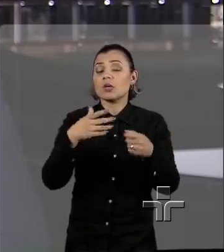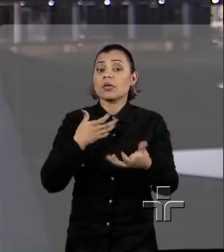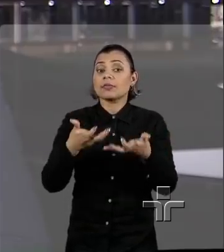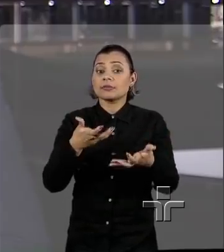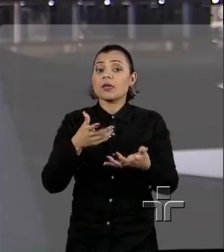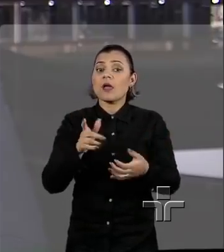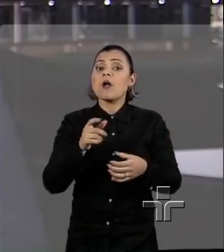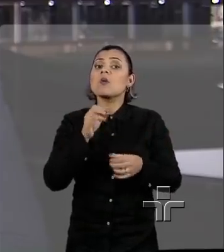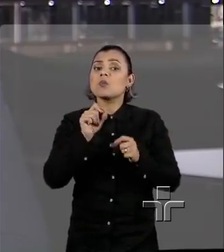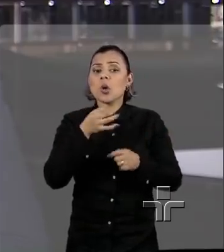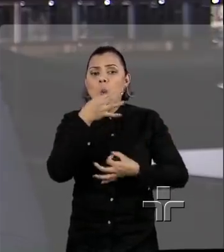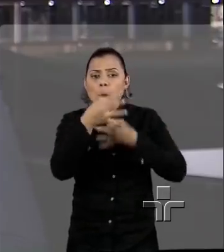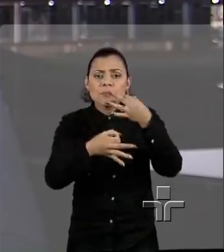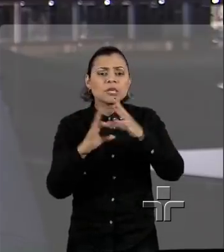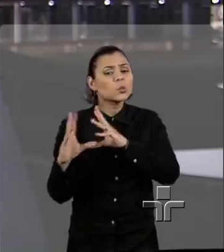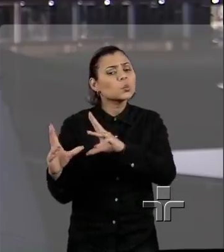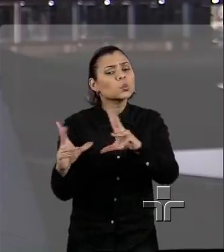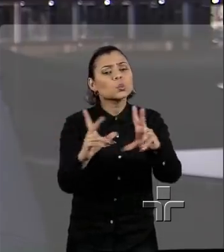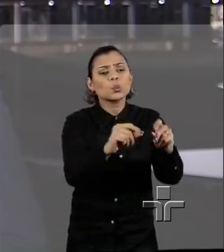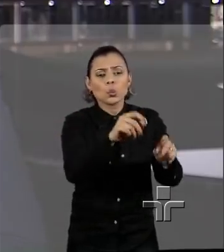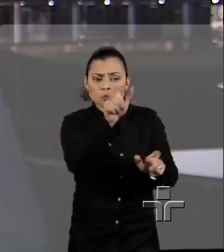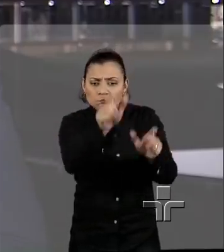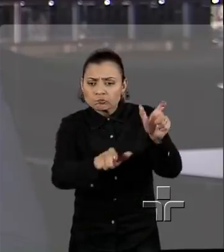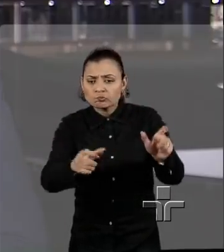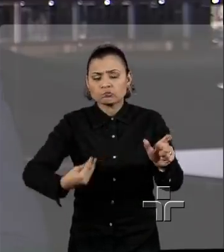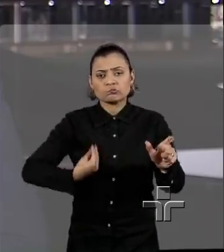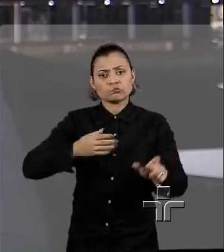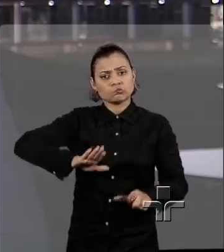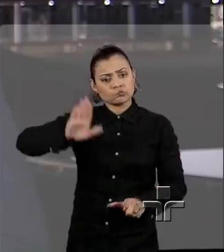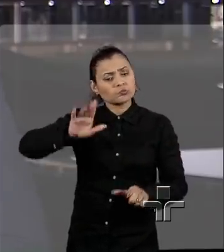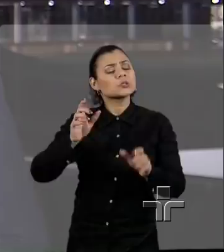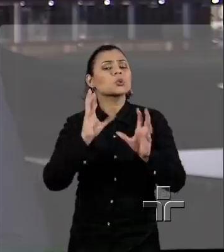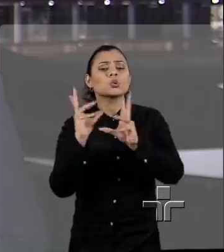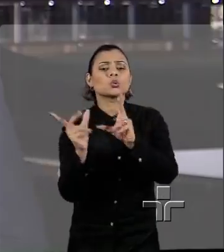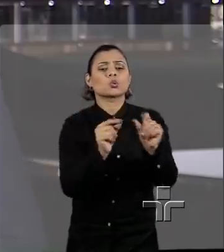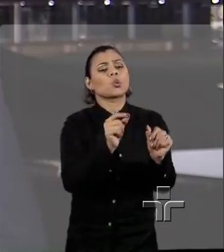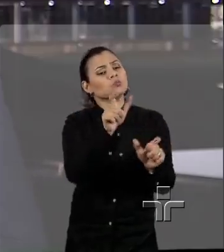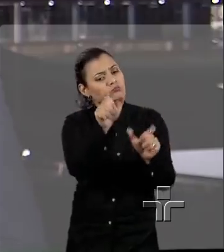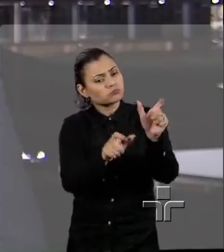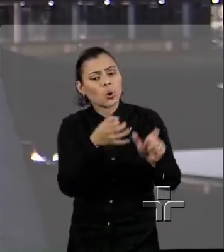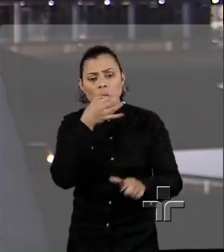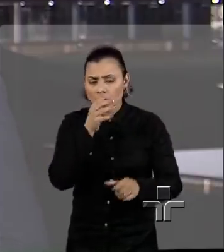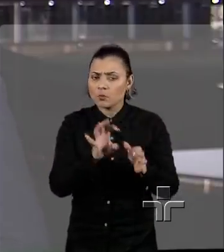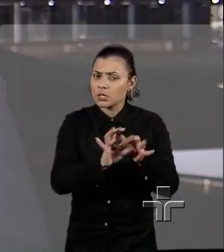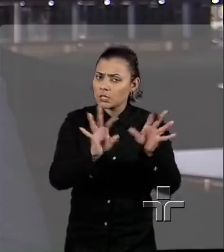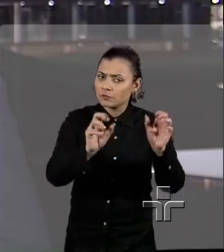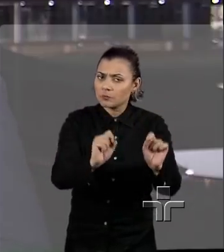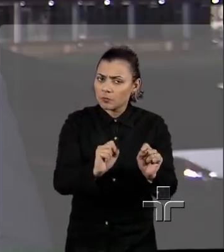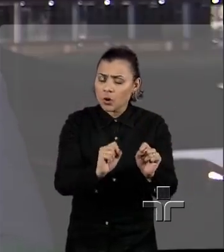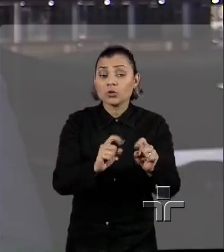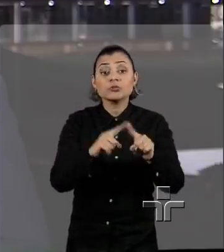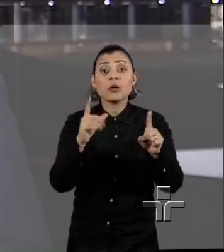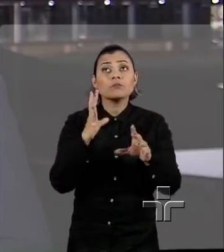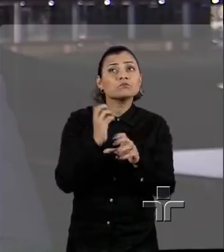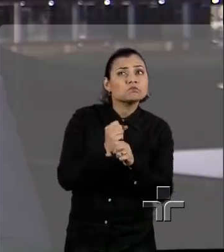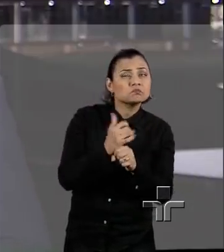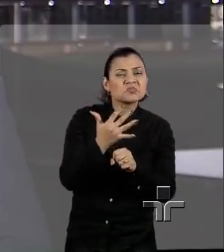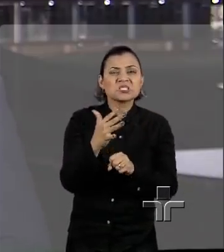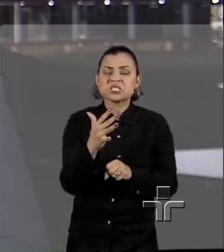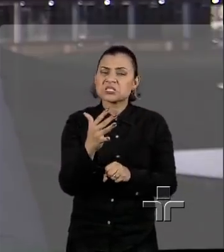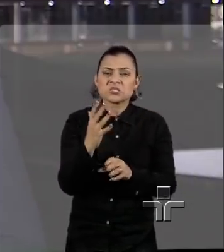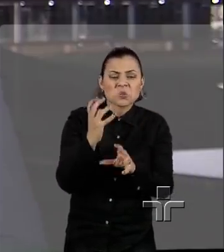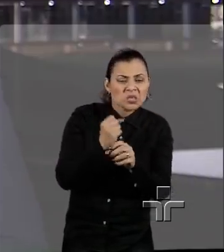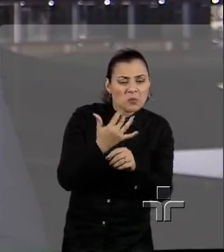voz a todos os parlamentares da Câmara, como previsto no regimento, o que, segundo cálculos dele, tomaria